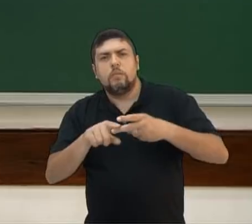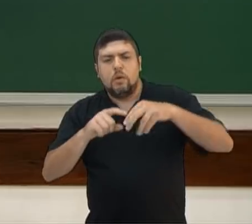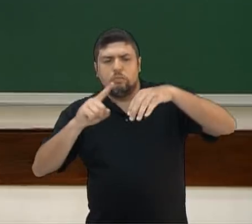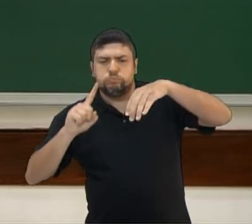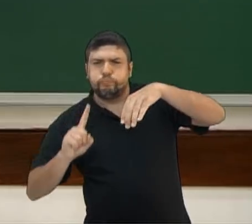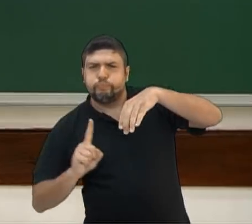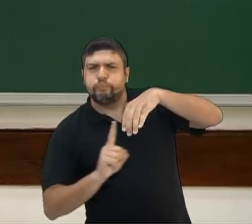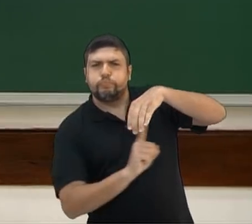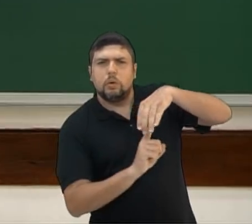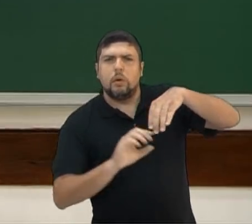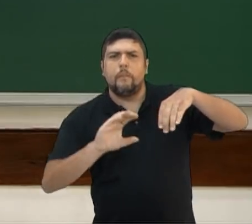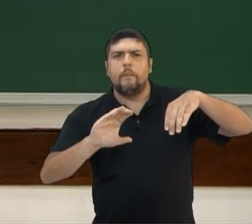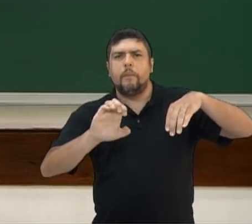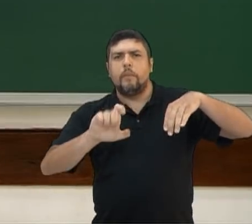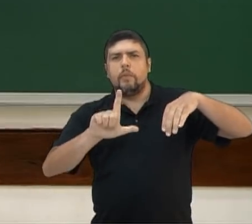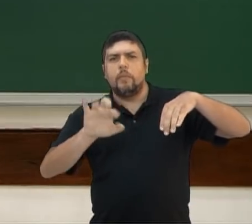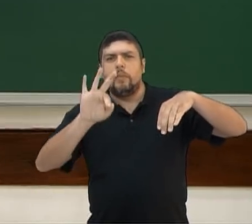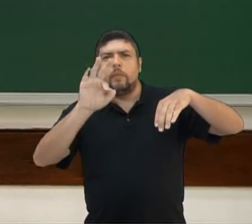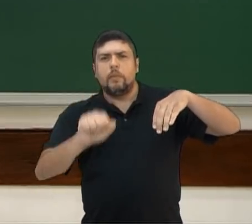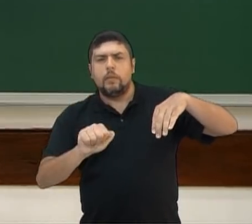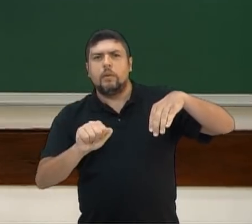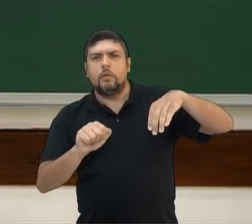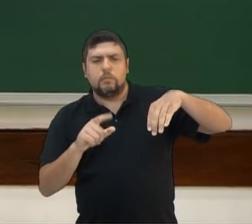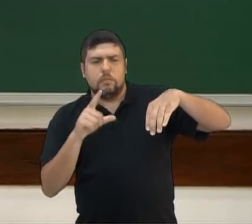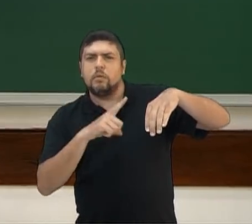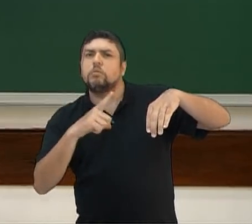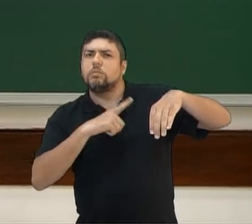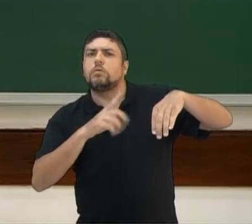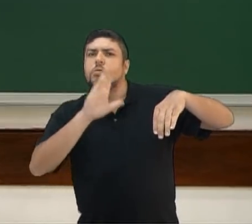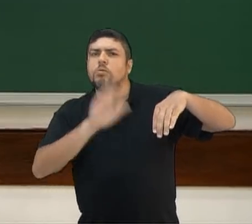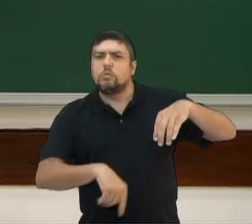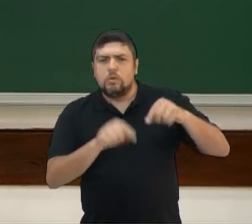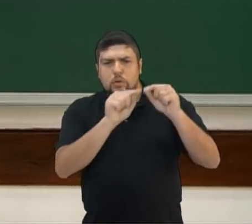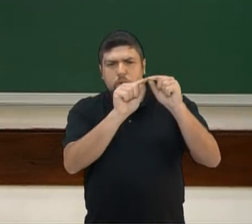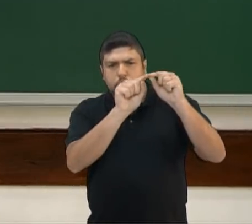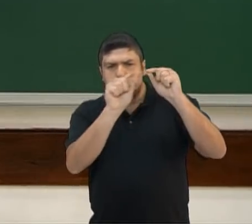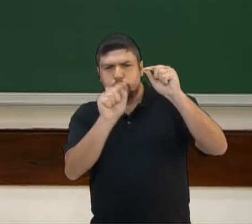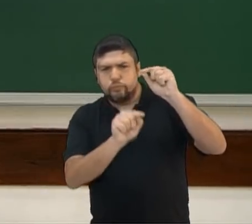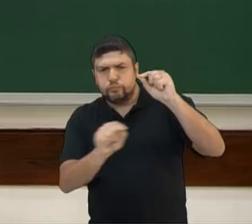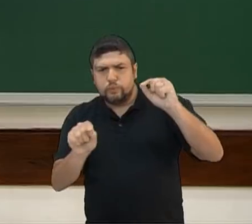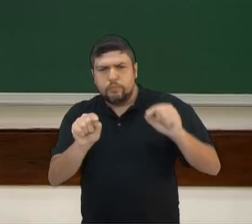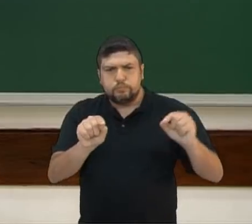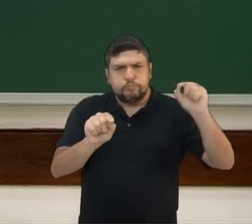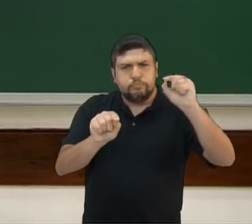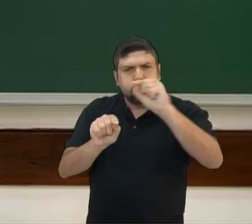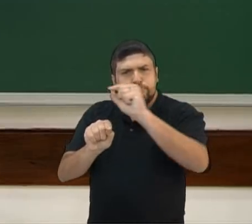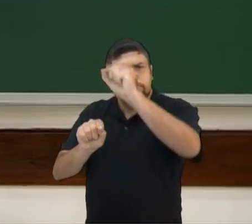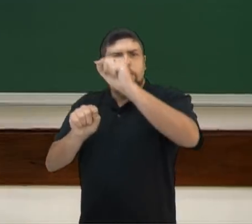o mesmo símbolo pode ser interpretado de forma diferente em diferentes culturas.